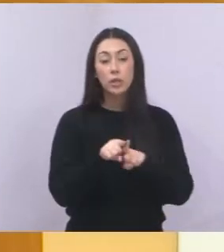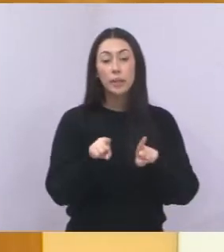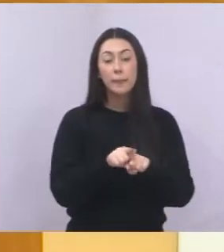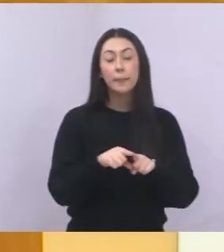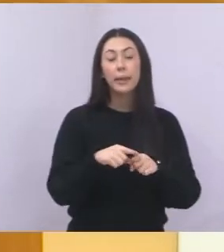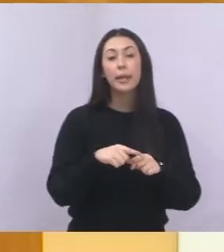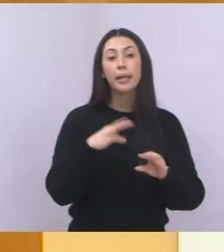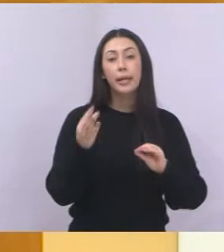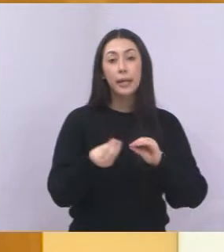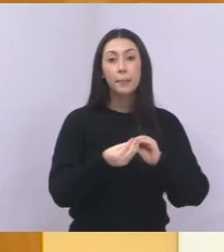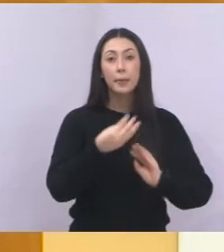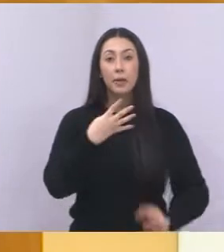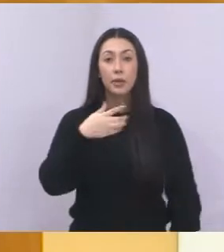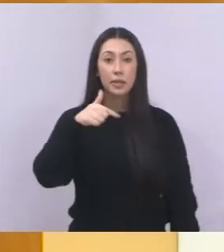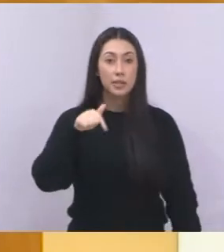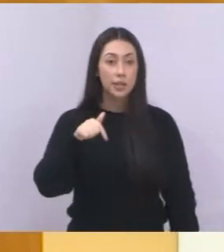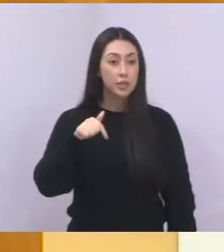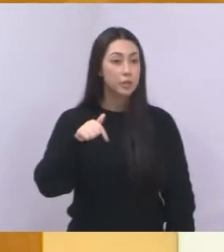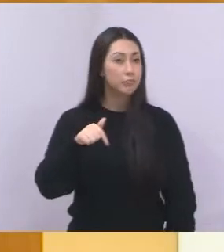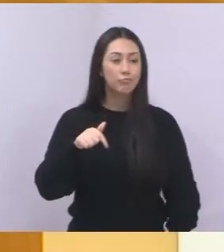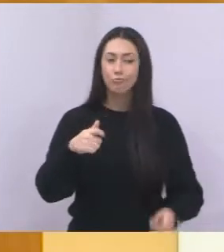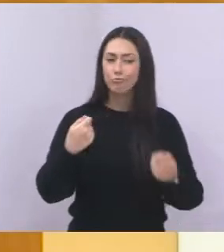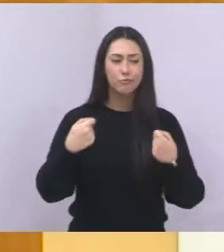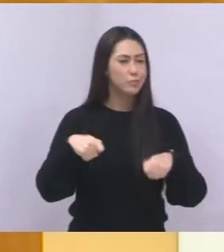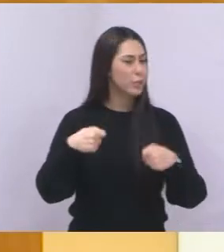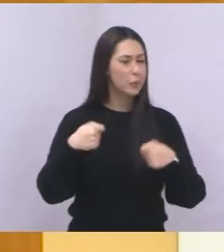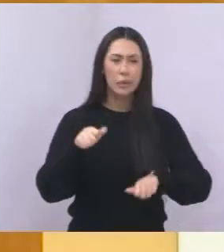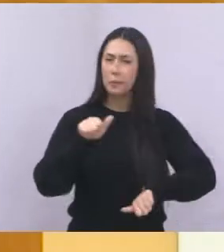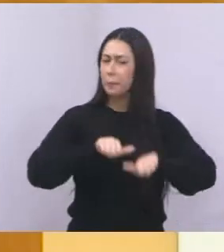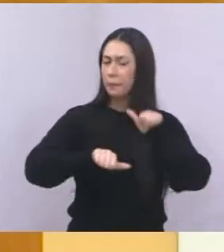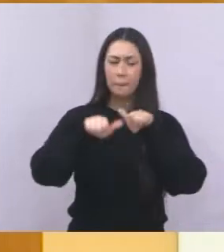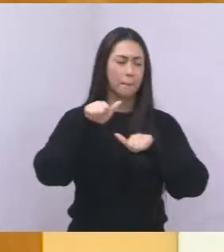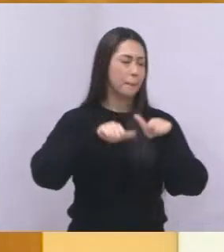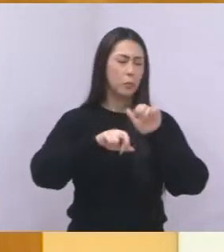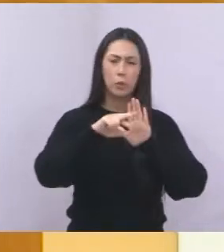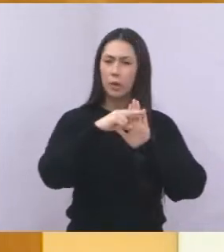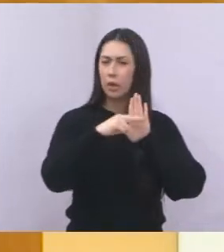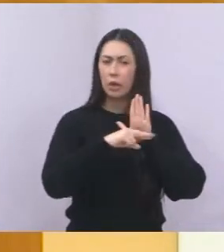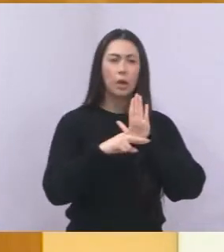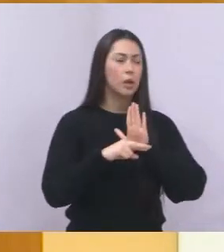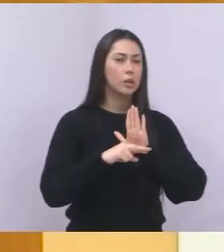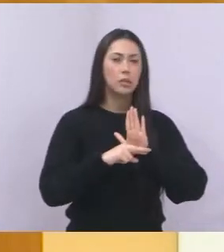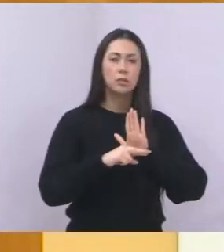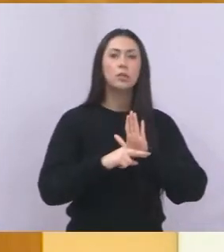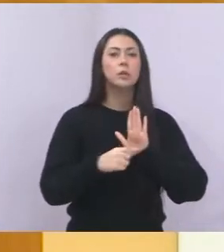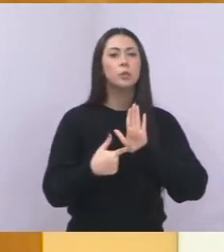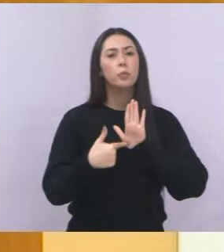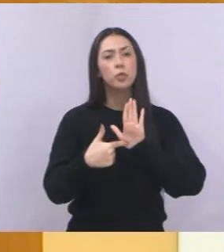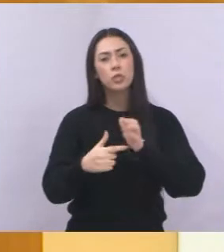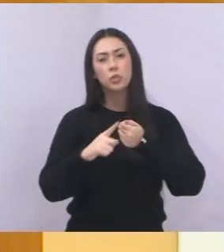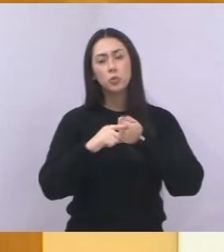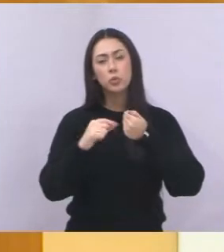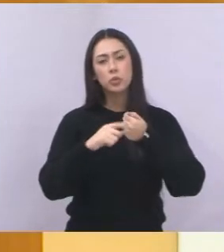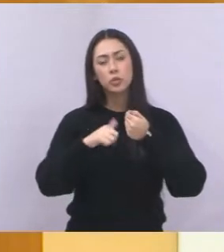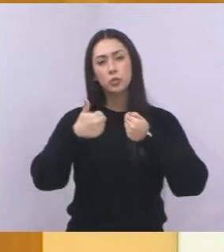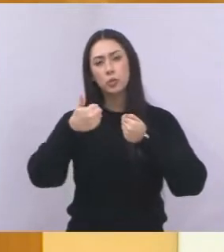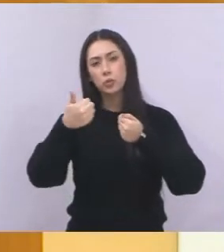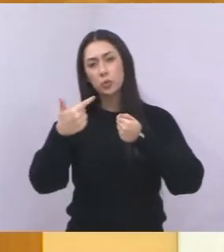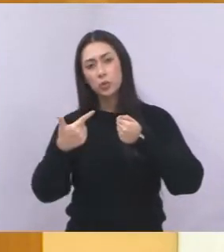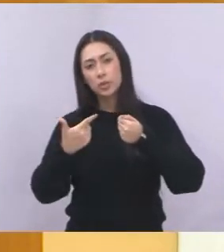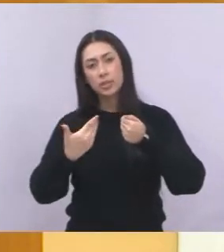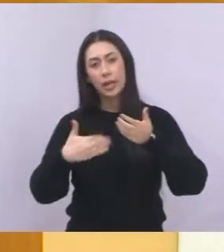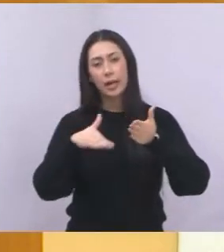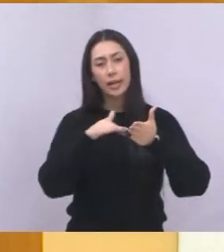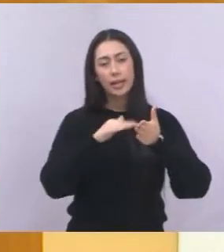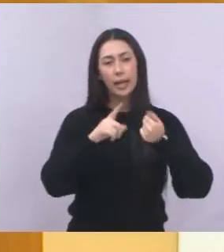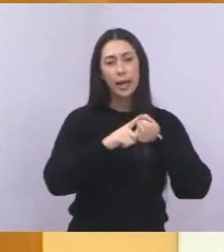2023 não estará sujeito às regras de transição descritas no artigo 12 a 20, aplicando para eles as